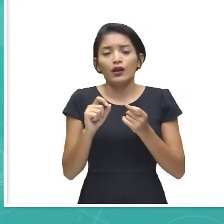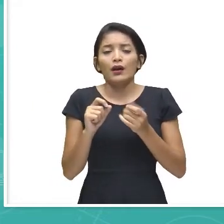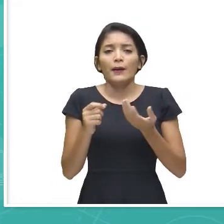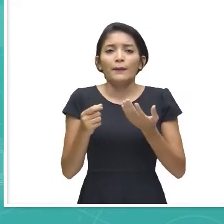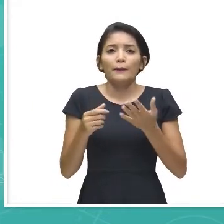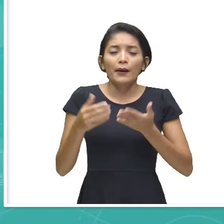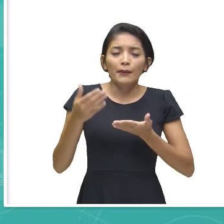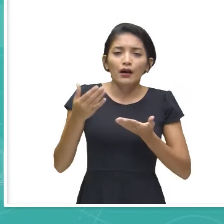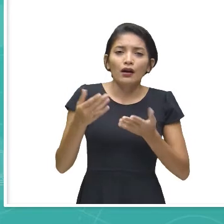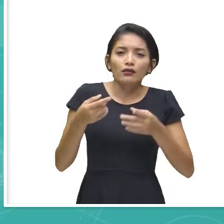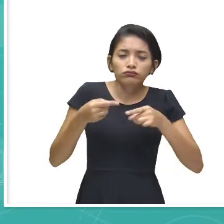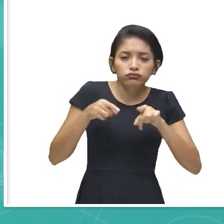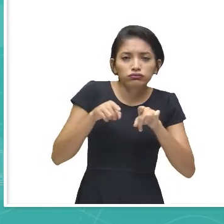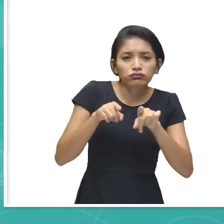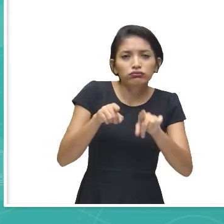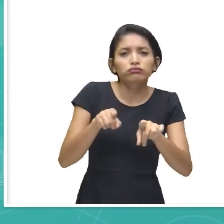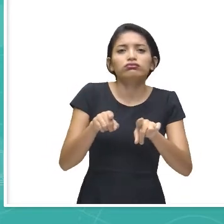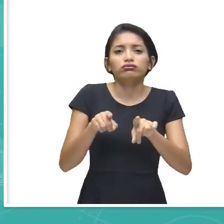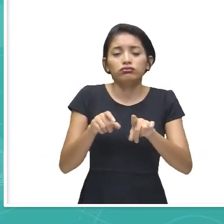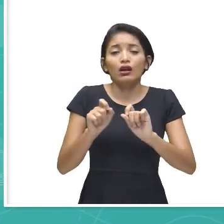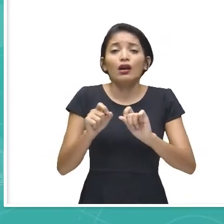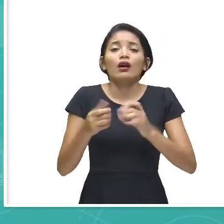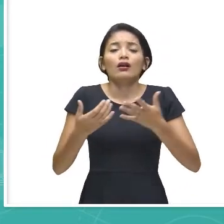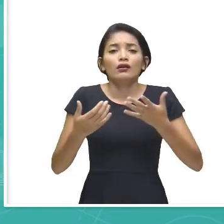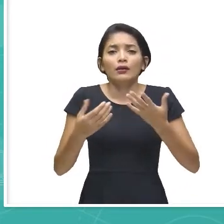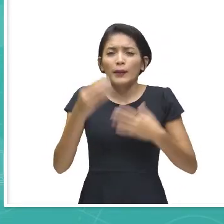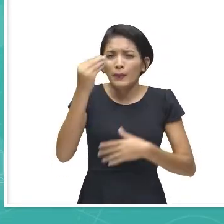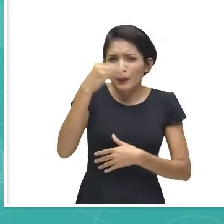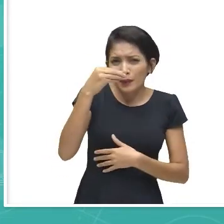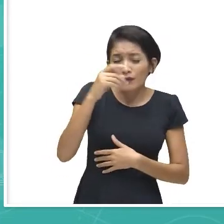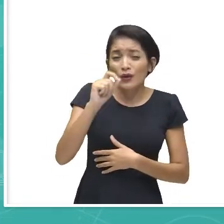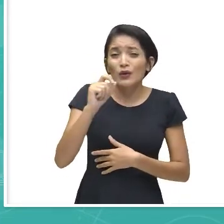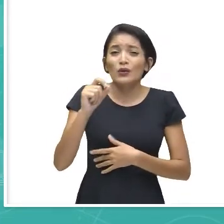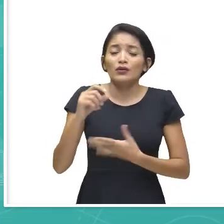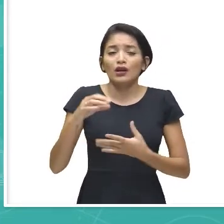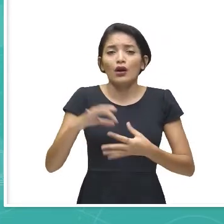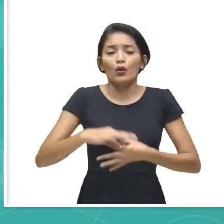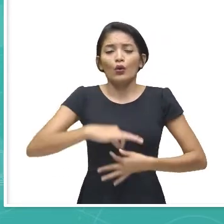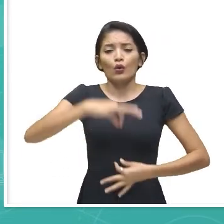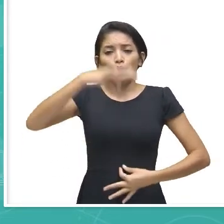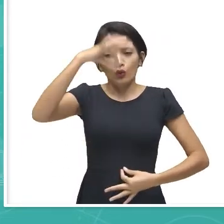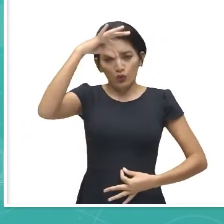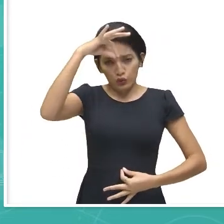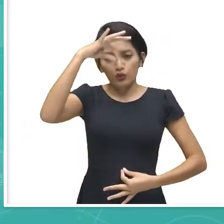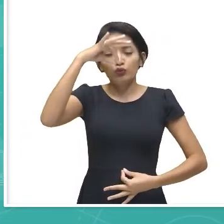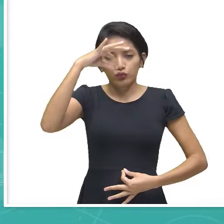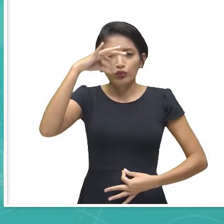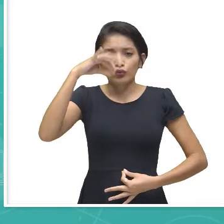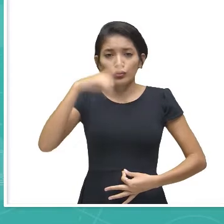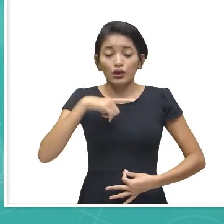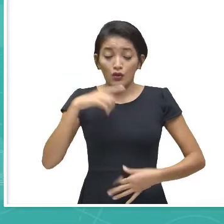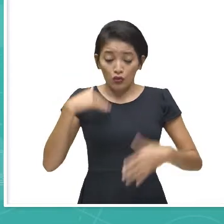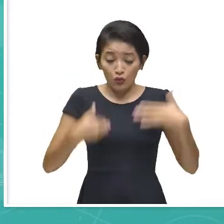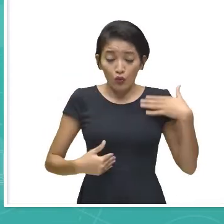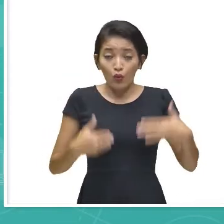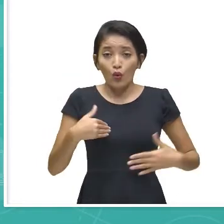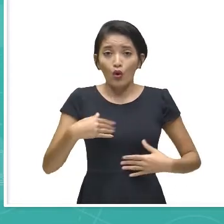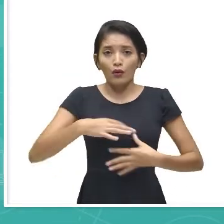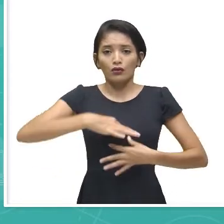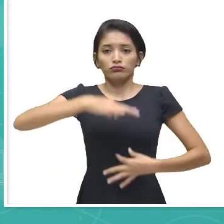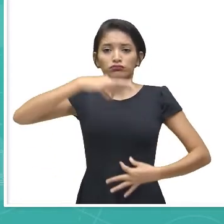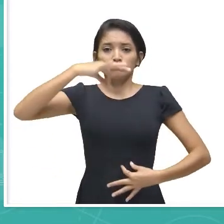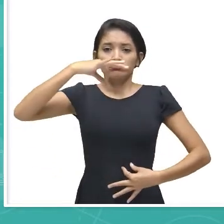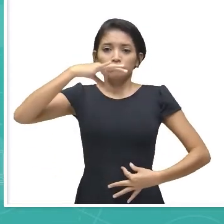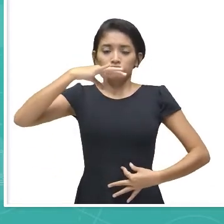linearidade e fragilidade. Ele, como eu falei para vocês, é longilíneo, tá? Ele tem os membros mais